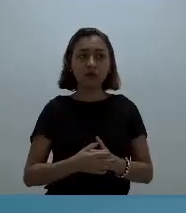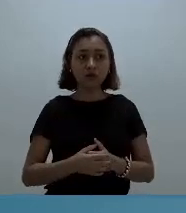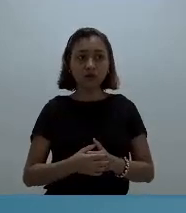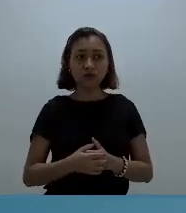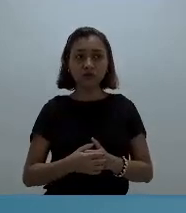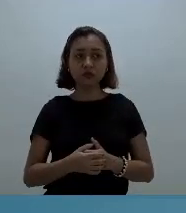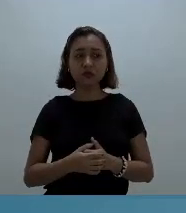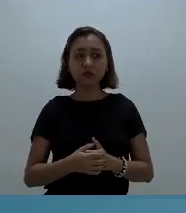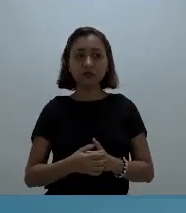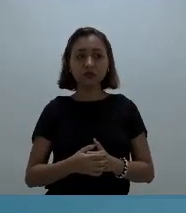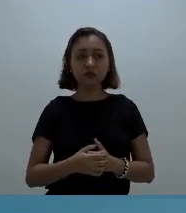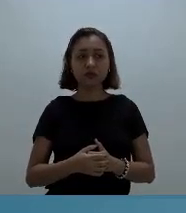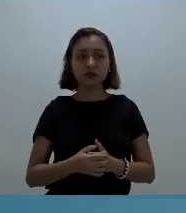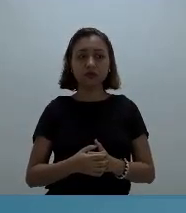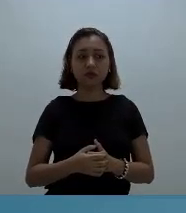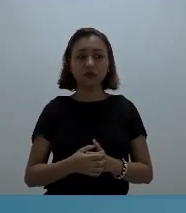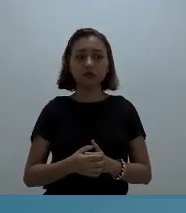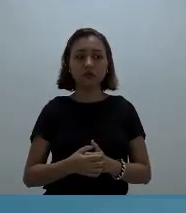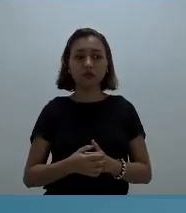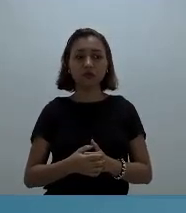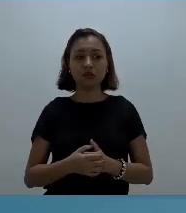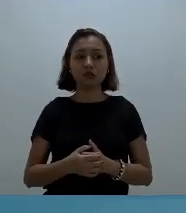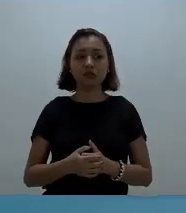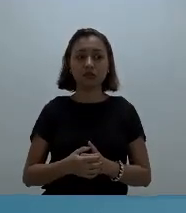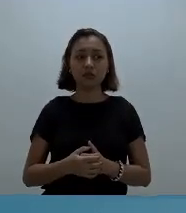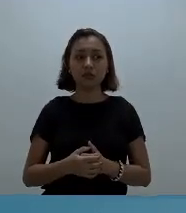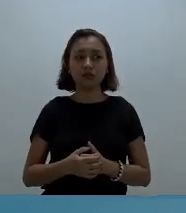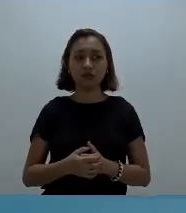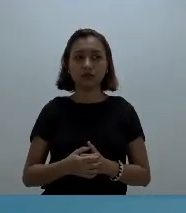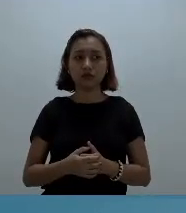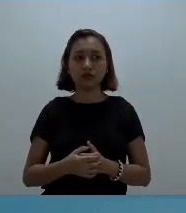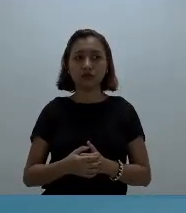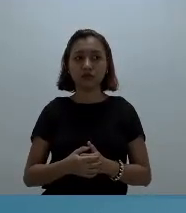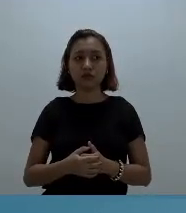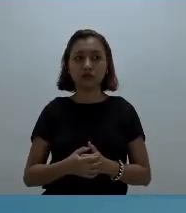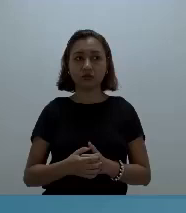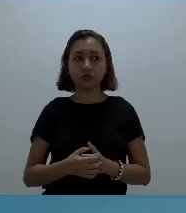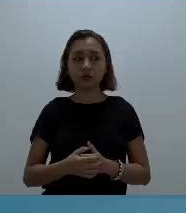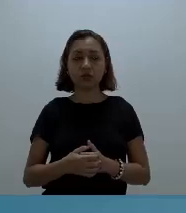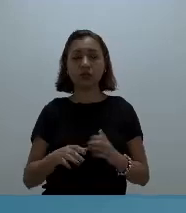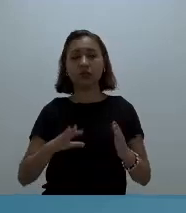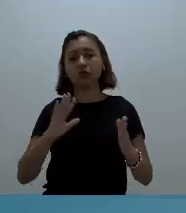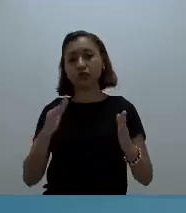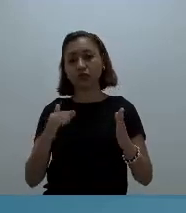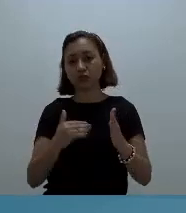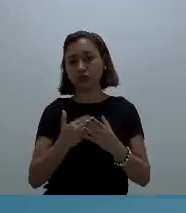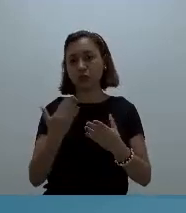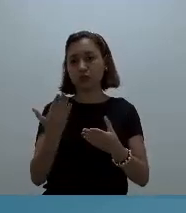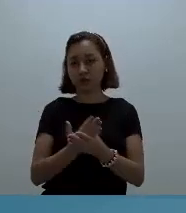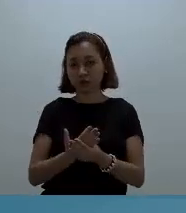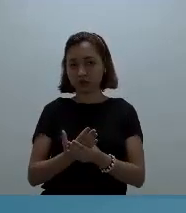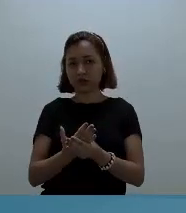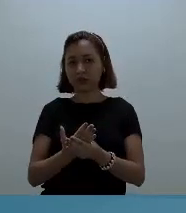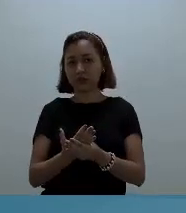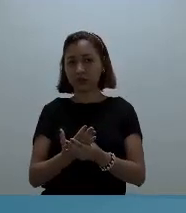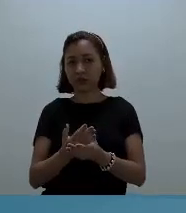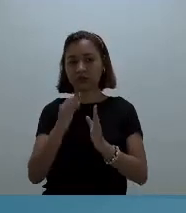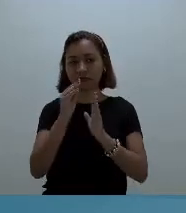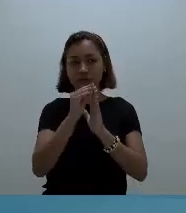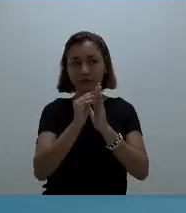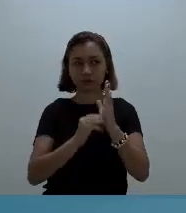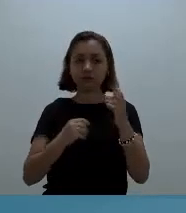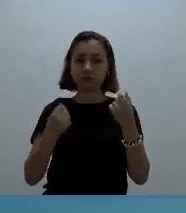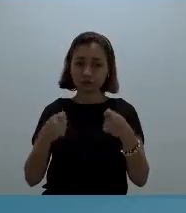dois, será que serão intimados de todos os atos do processo. E o outro